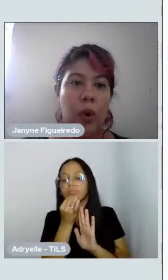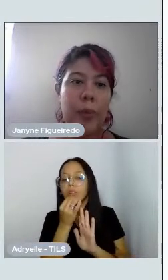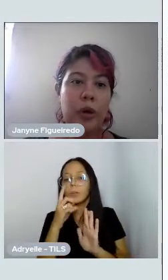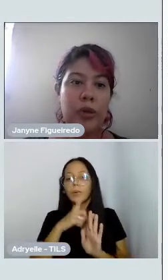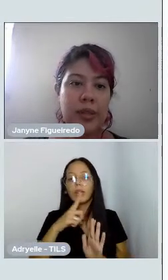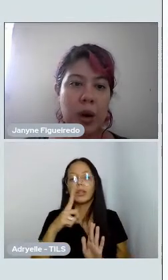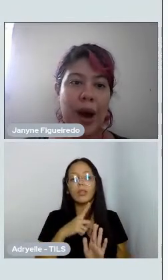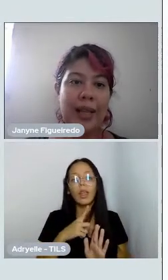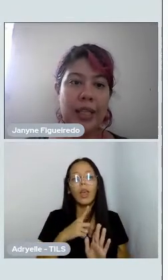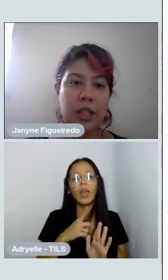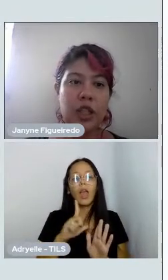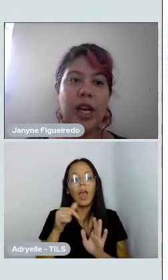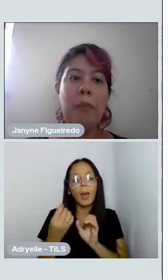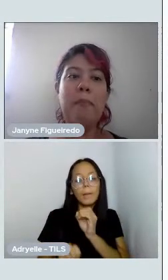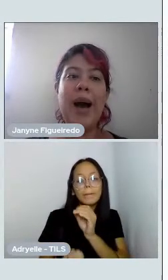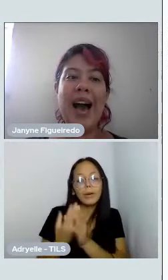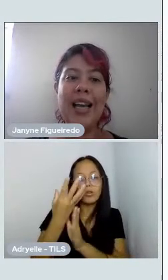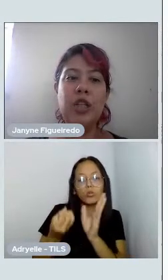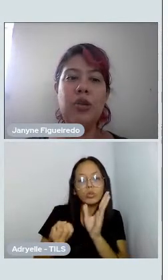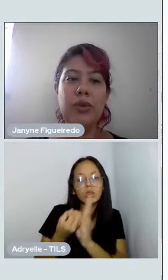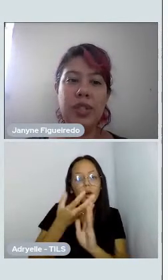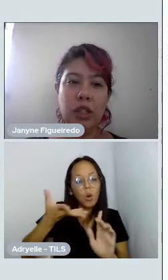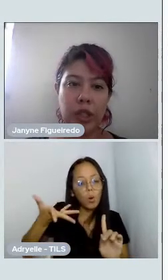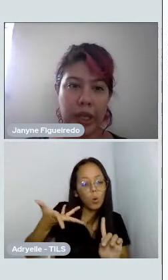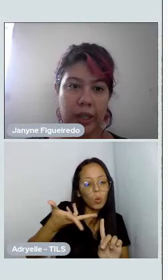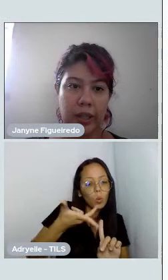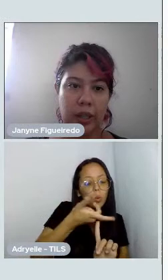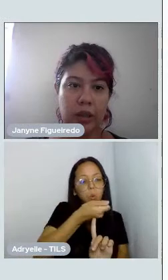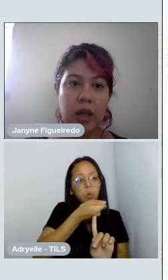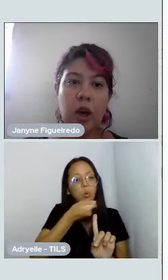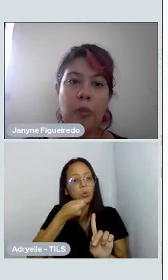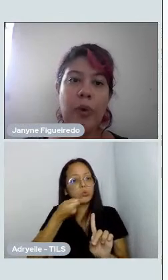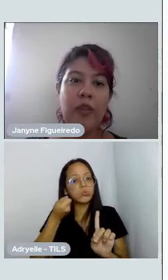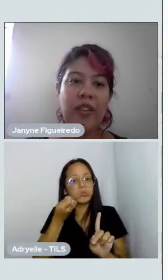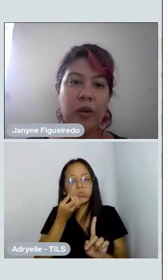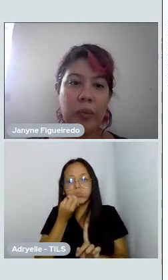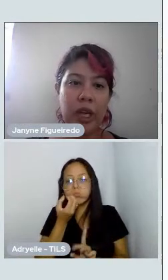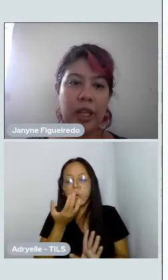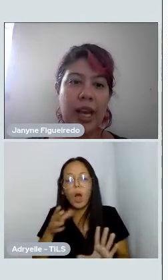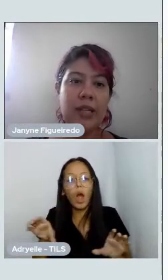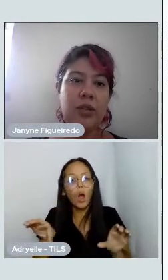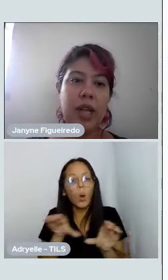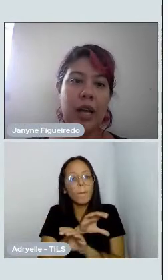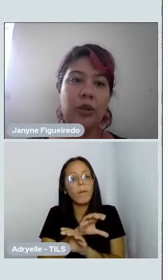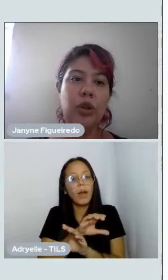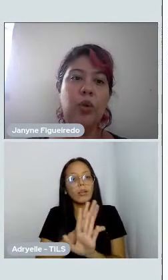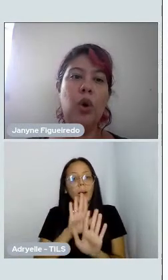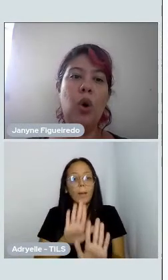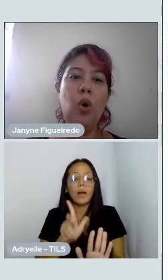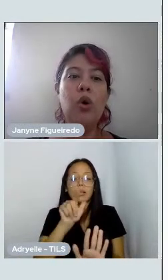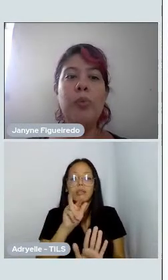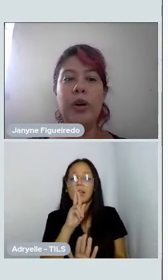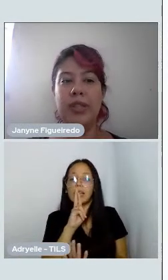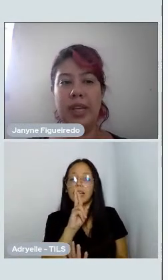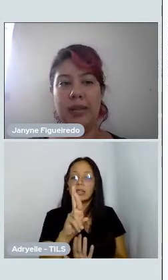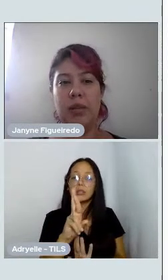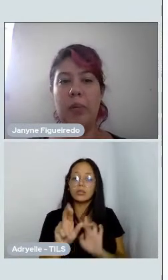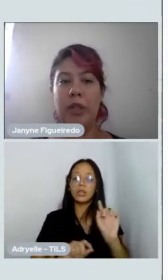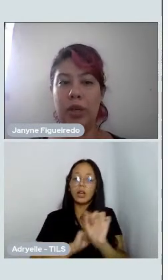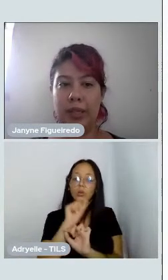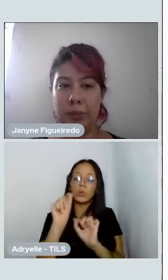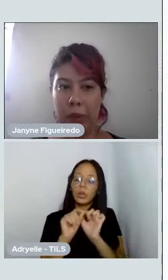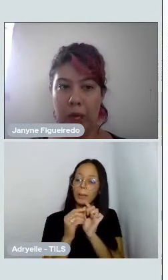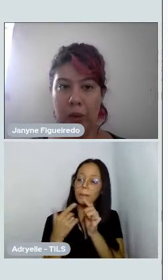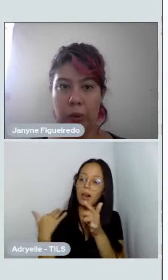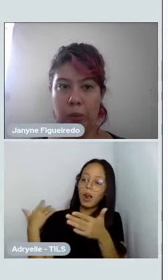encontra uma produção artística mais consistente, provavelmente resultado de um longo processo